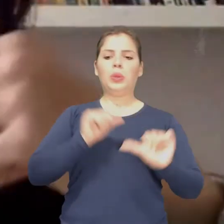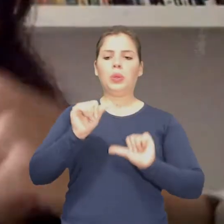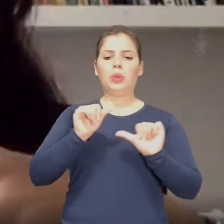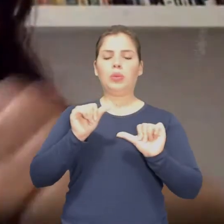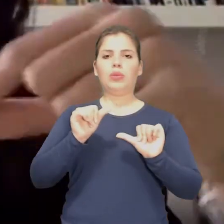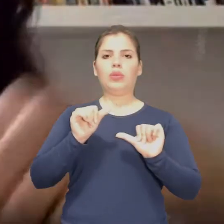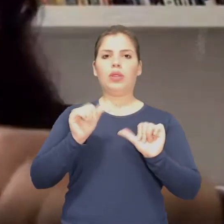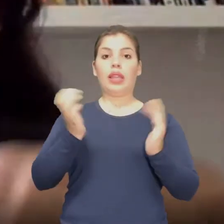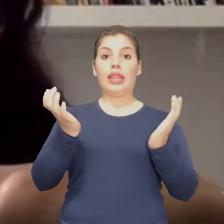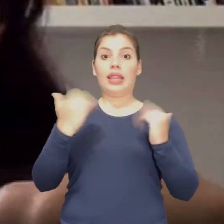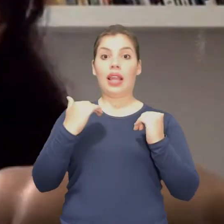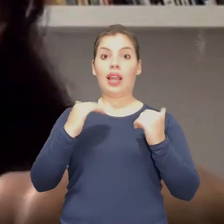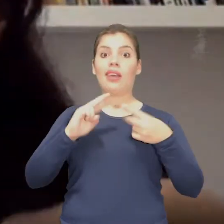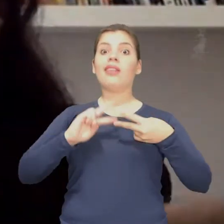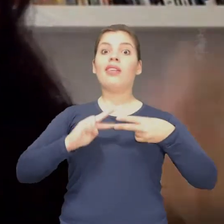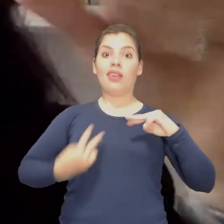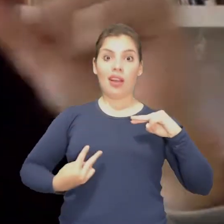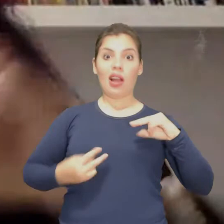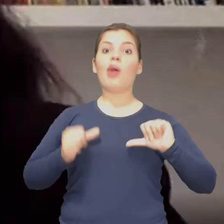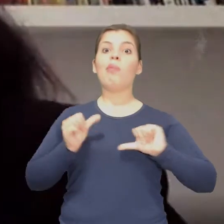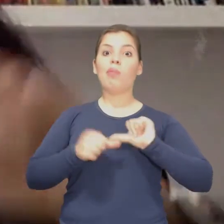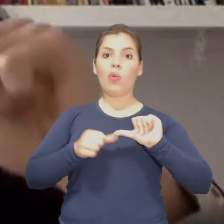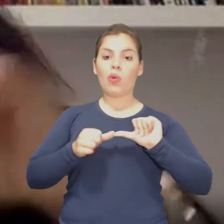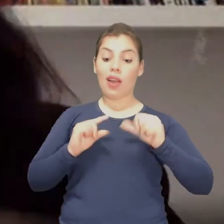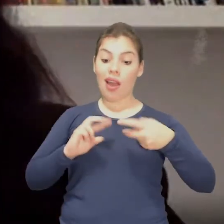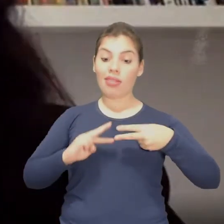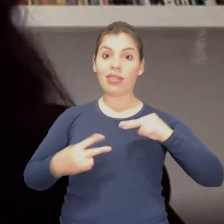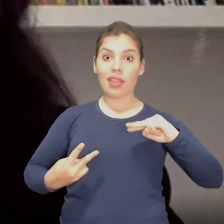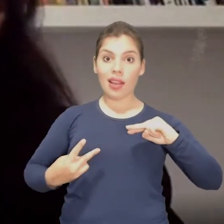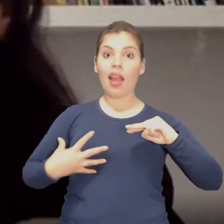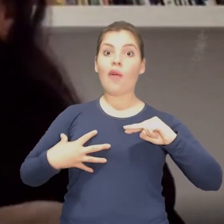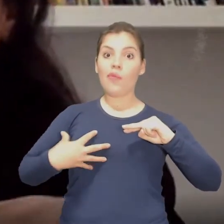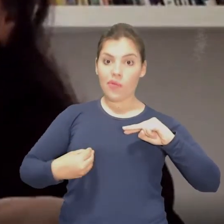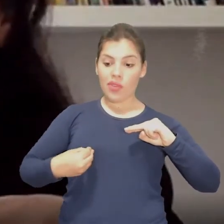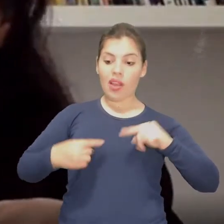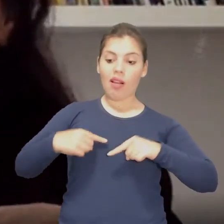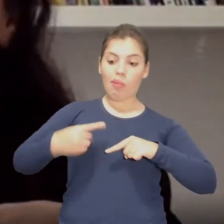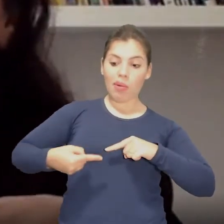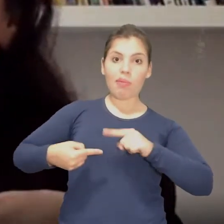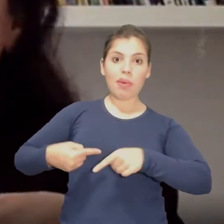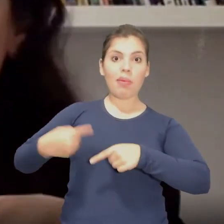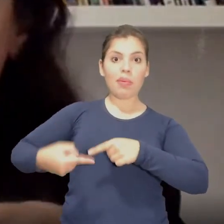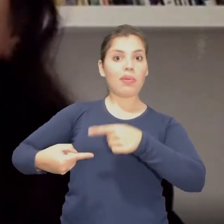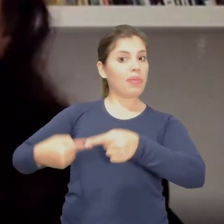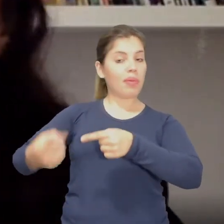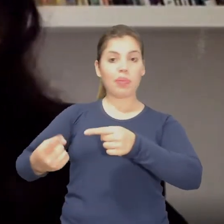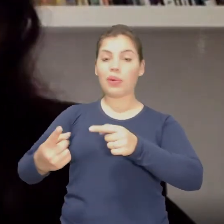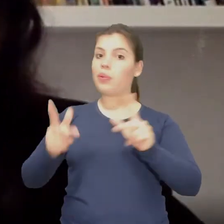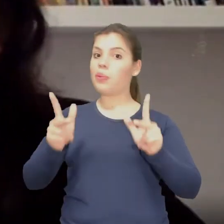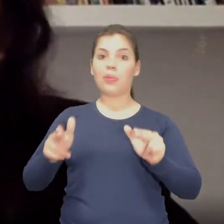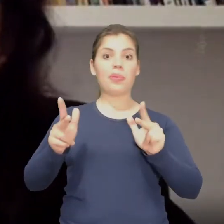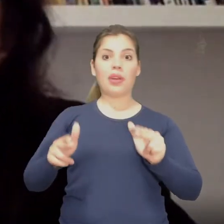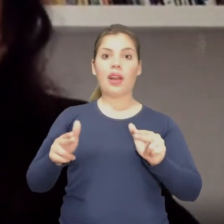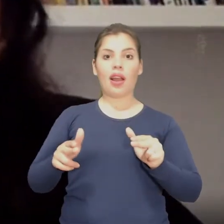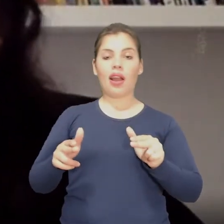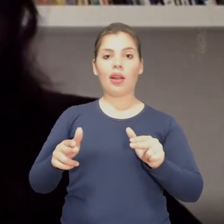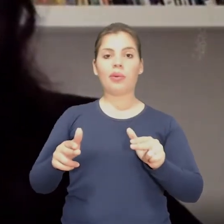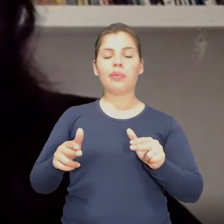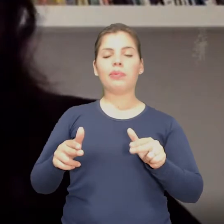expressão genética nessa pessoa, e essa mudança de expressão genética pode passar para os filhos e para os netos e assim por